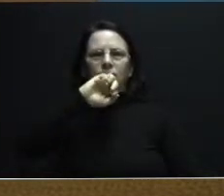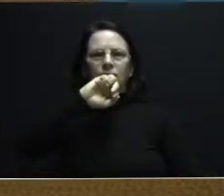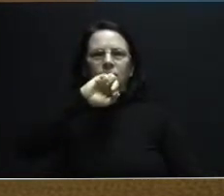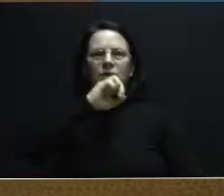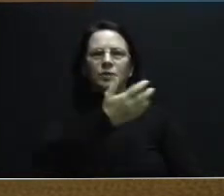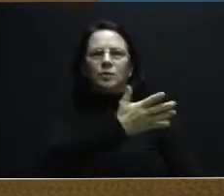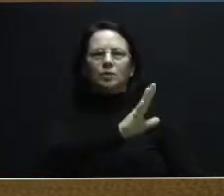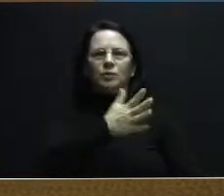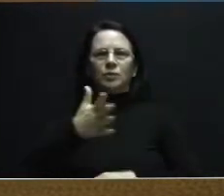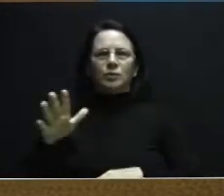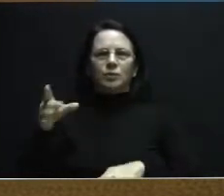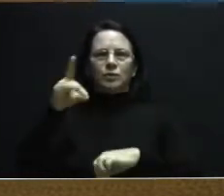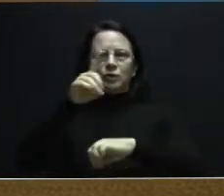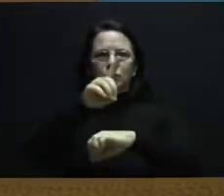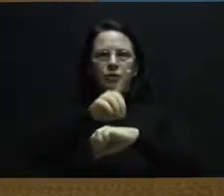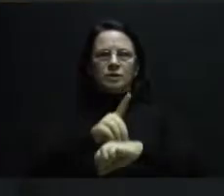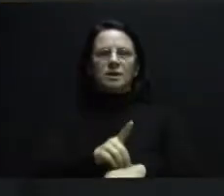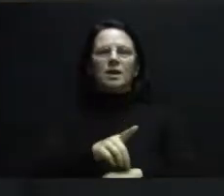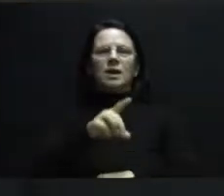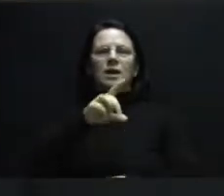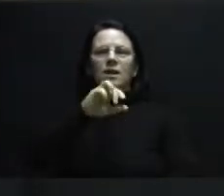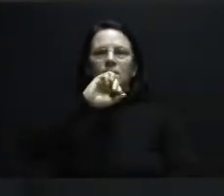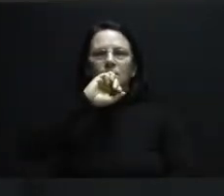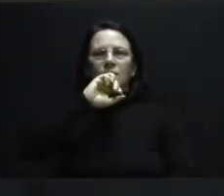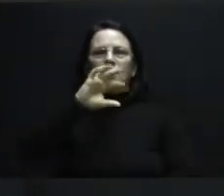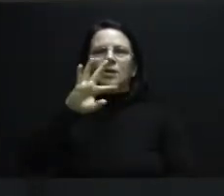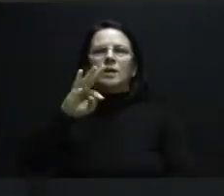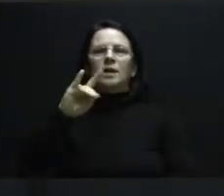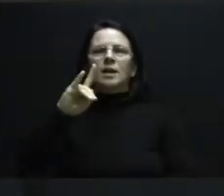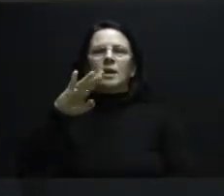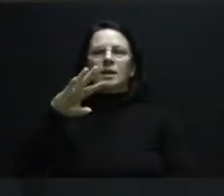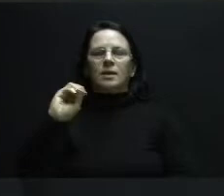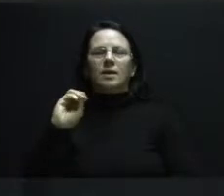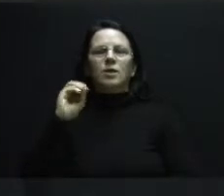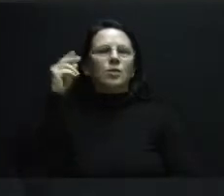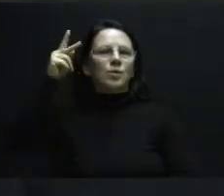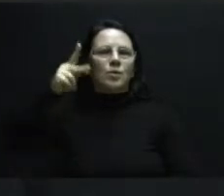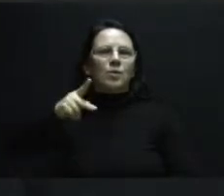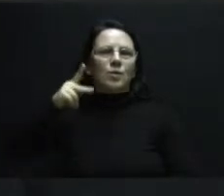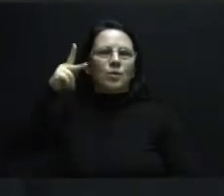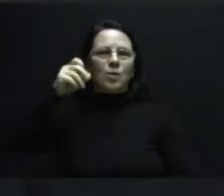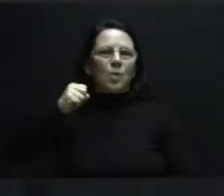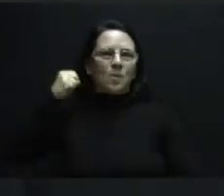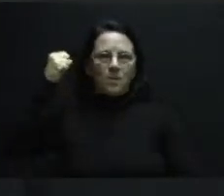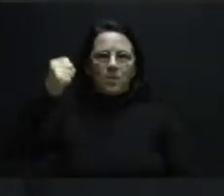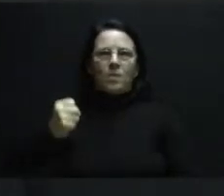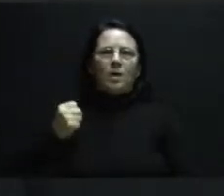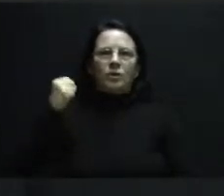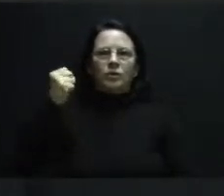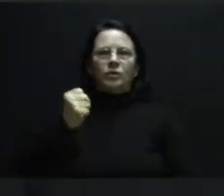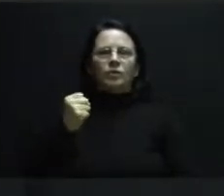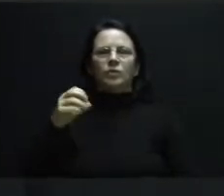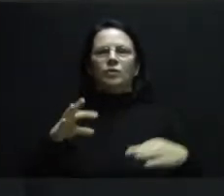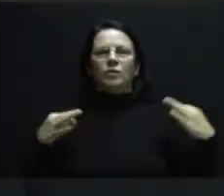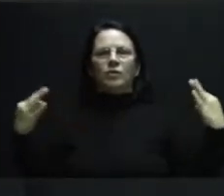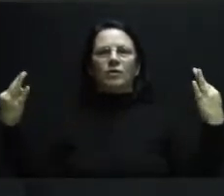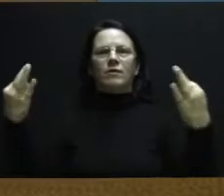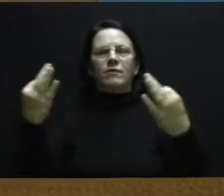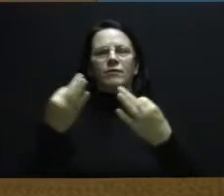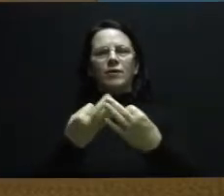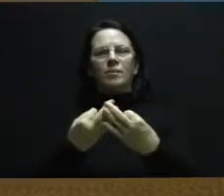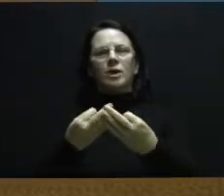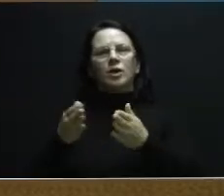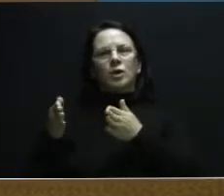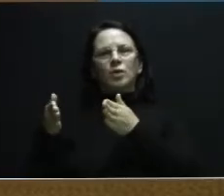de Santos, Dom Tarcísio Escaramuça, que como pastor conduz as famílias de nossa região ao caminho